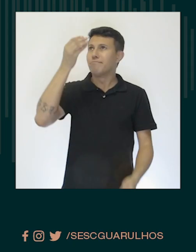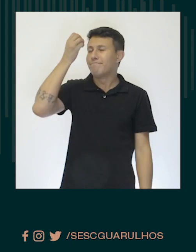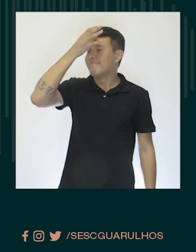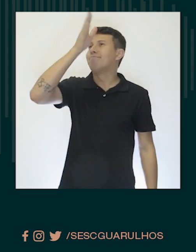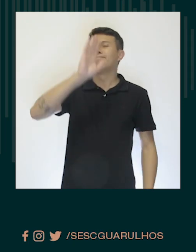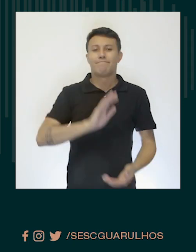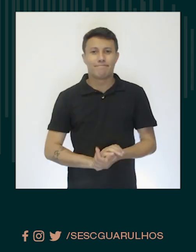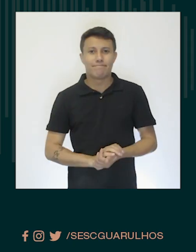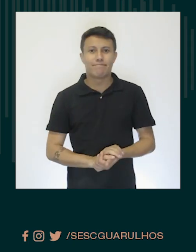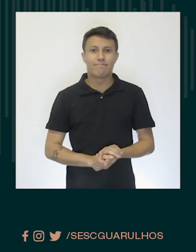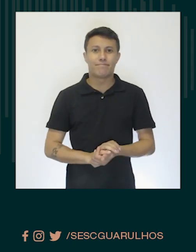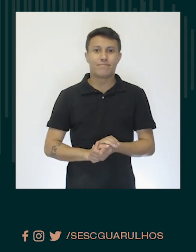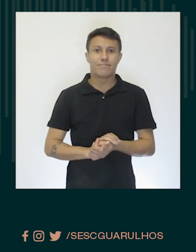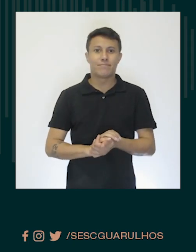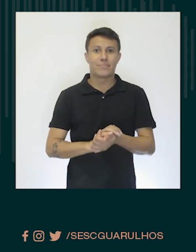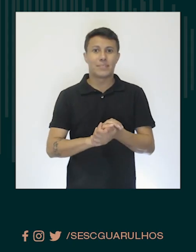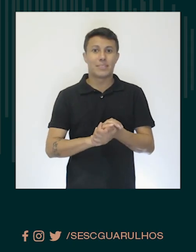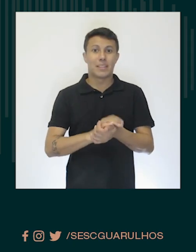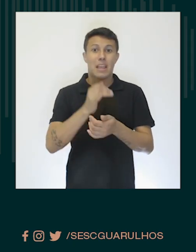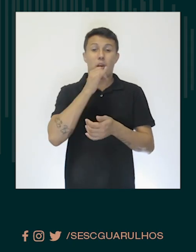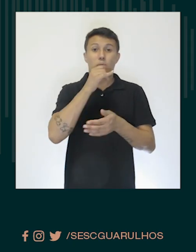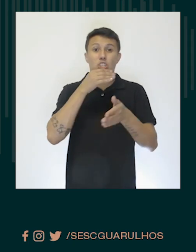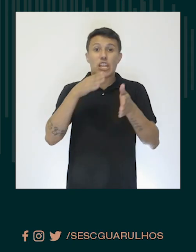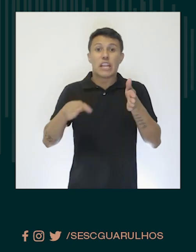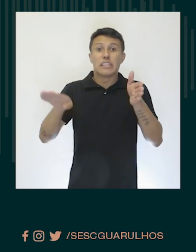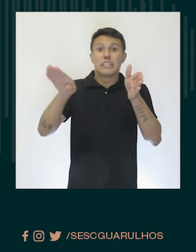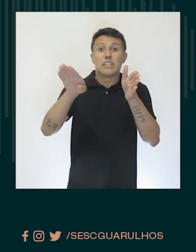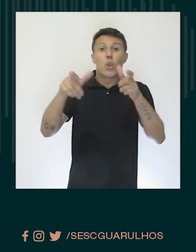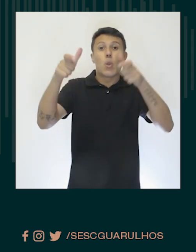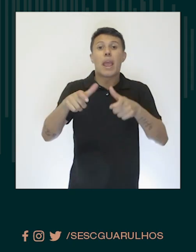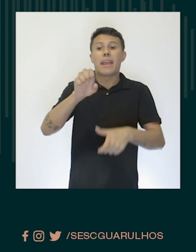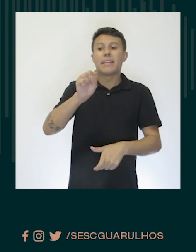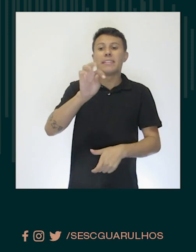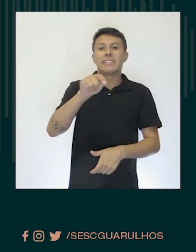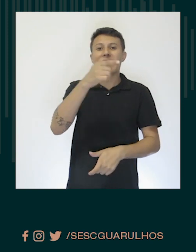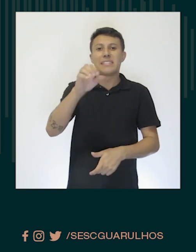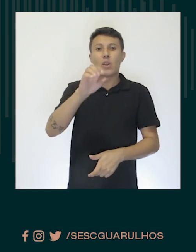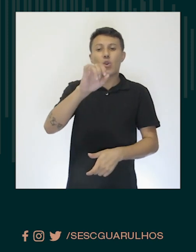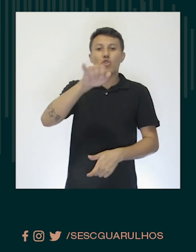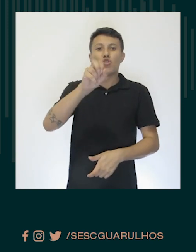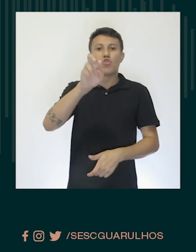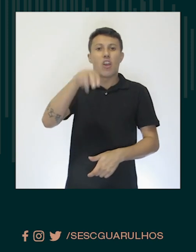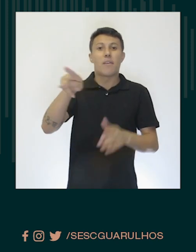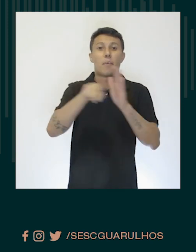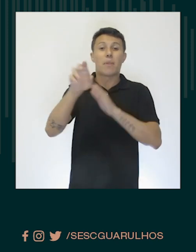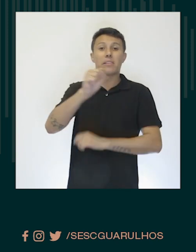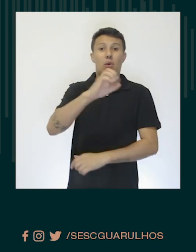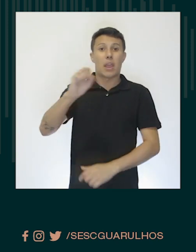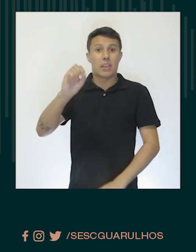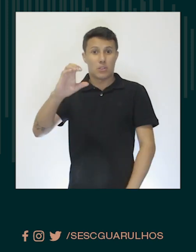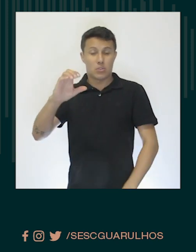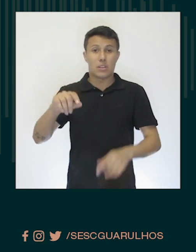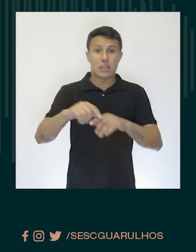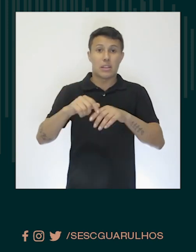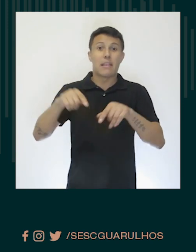Ai caramba! Lá na Estação Jovem São Caetano. E funcionou. A gente levou na estação, no,